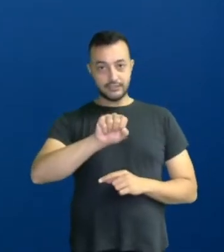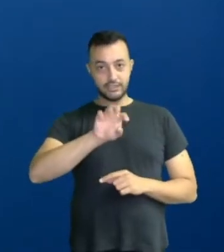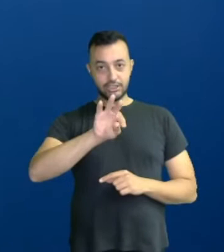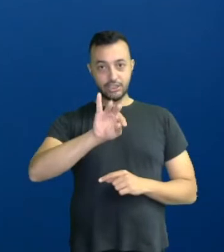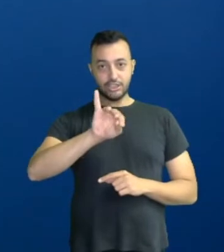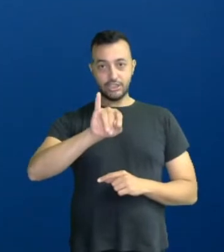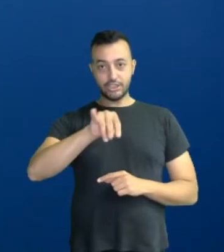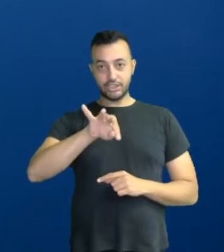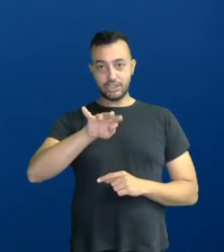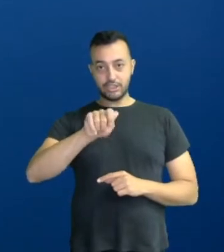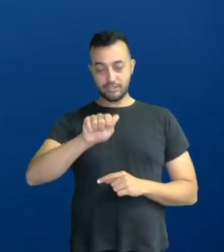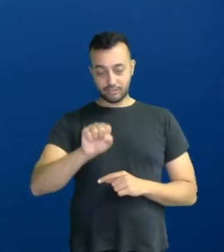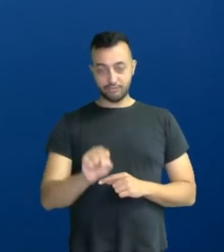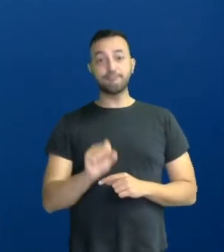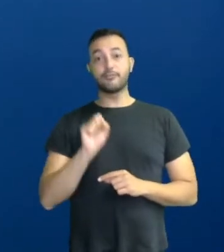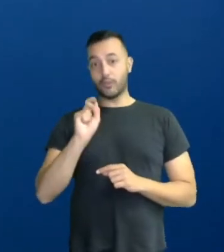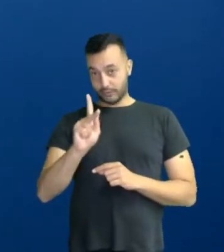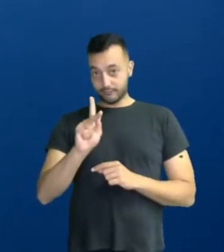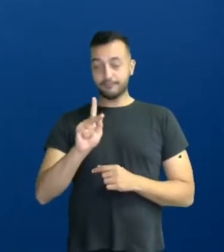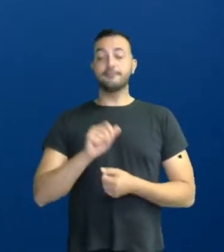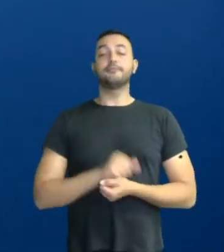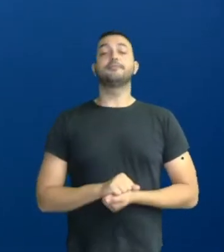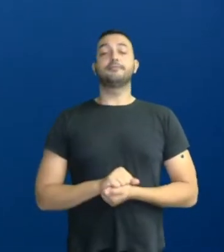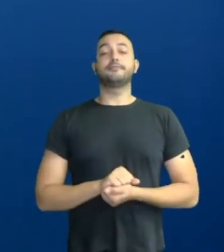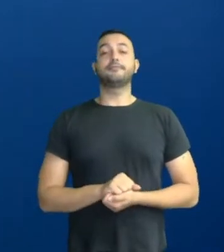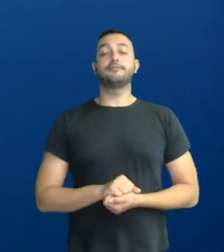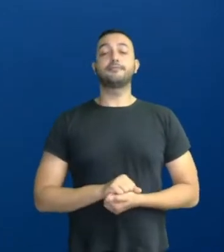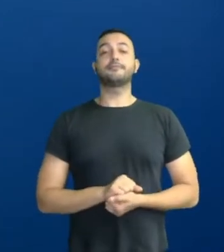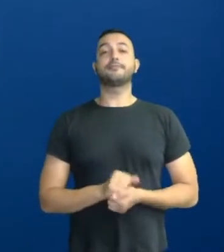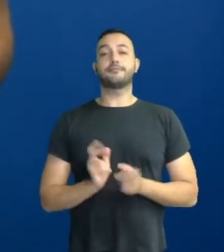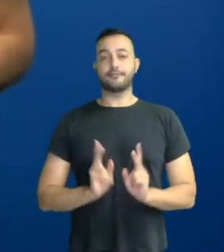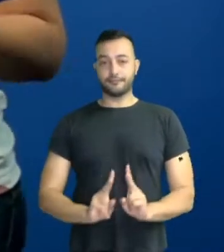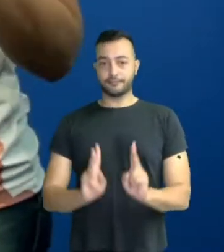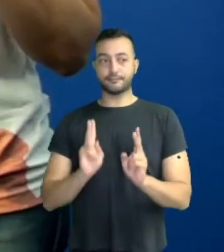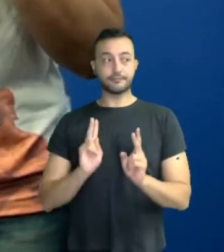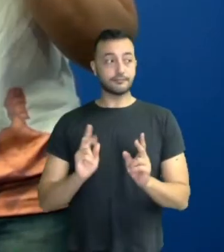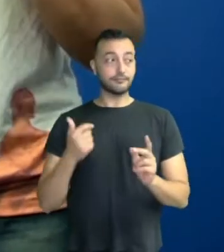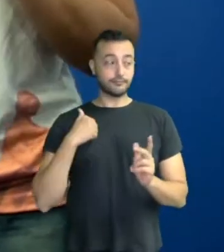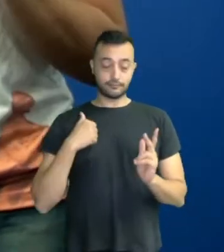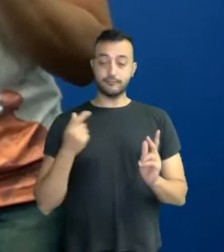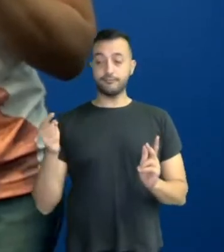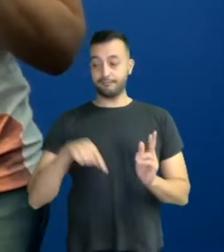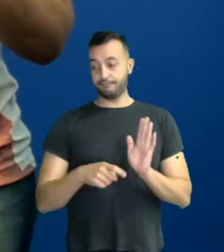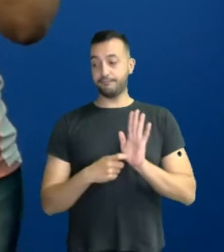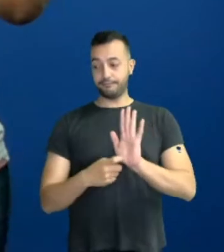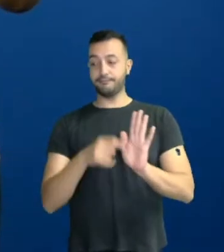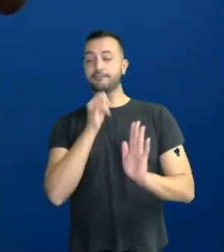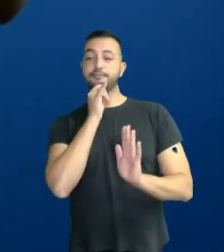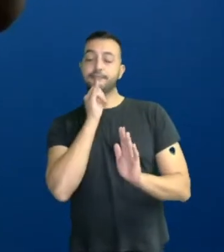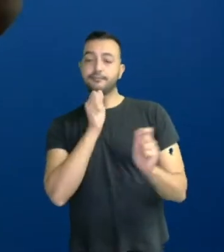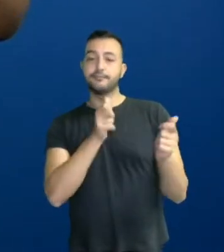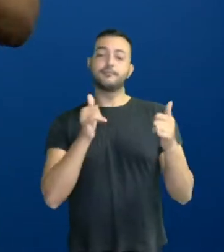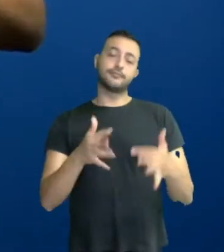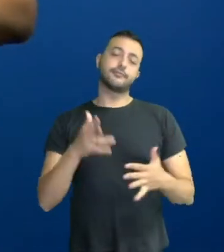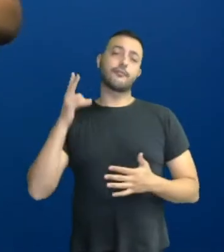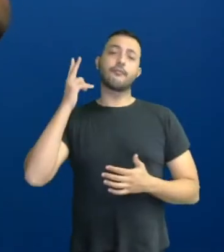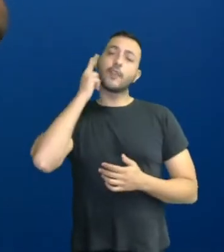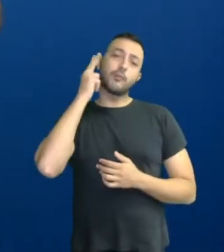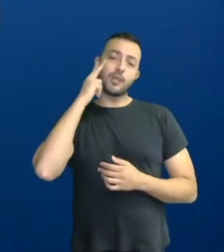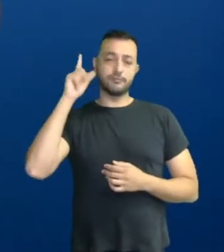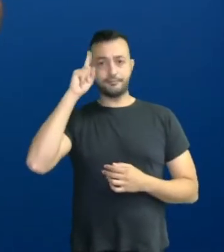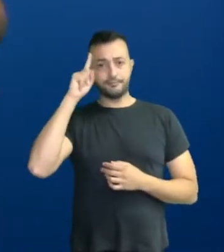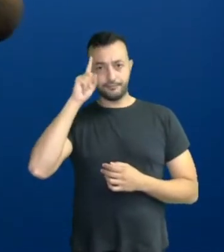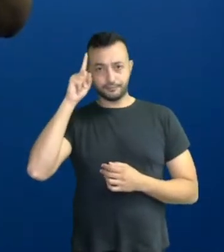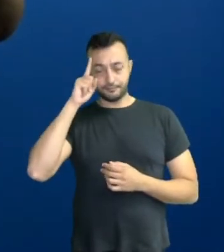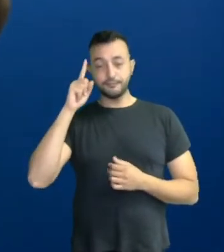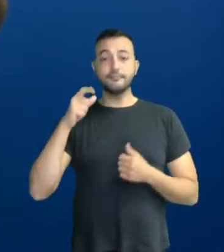ser repetido, tá ok? Então, vamos lá. Eu trouxe aqui um exemplo que é muito comum também no nosso dia a